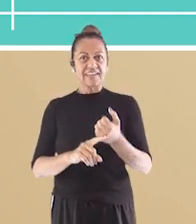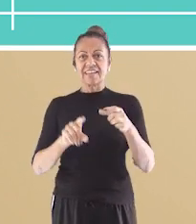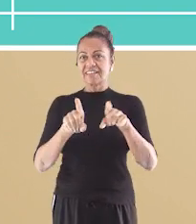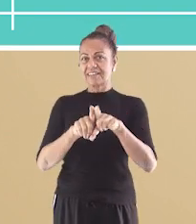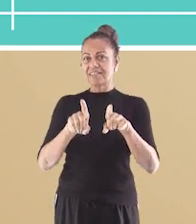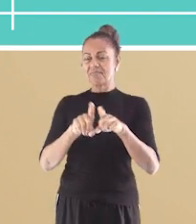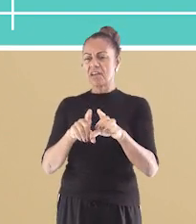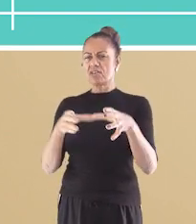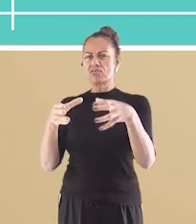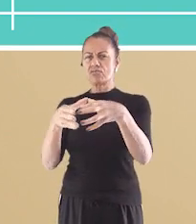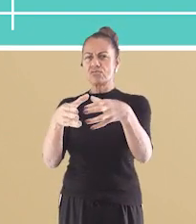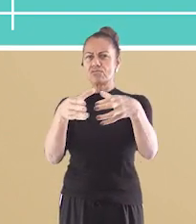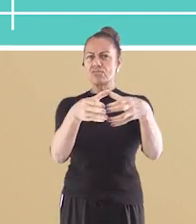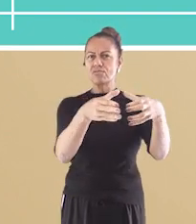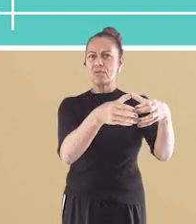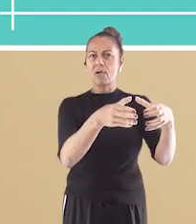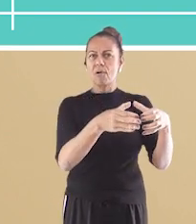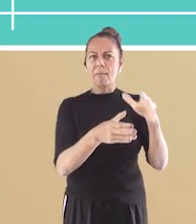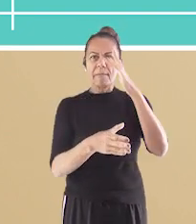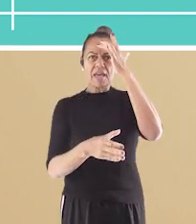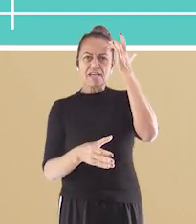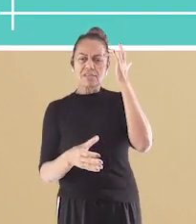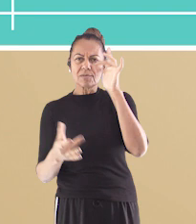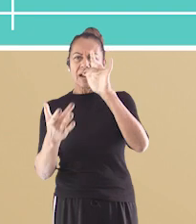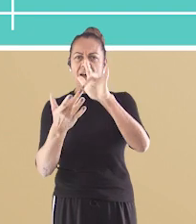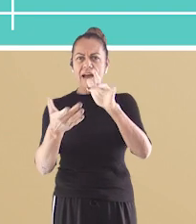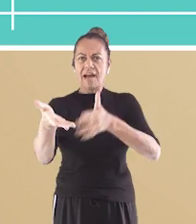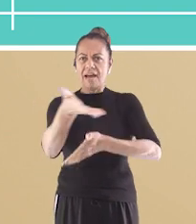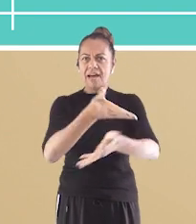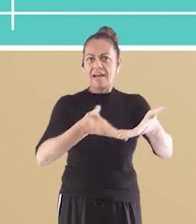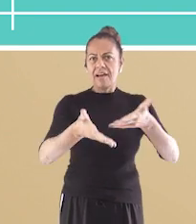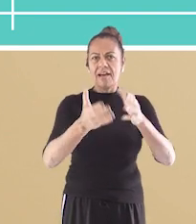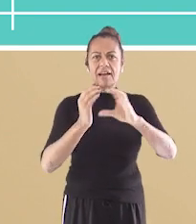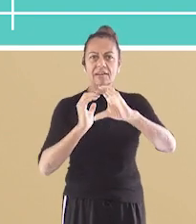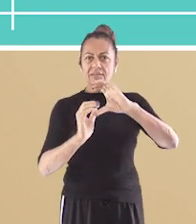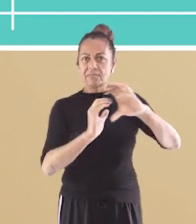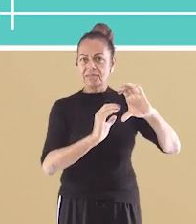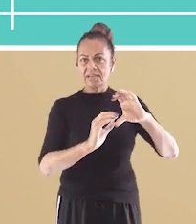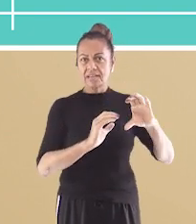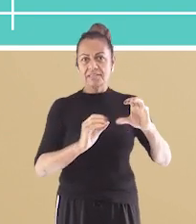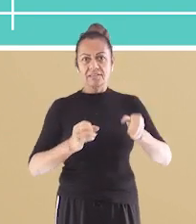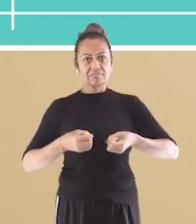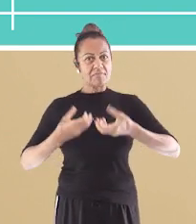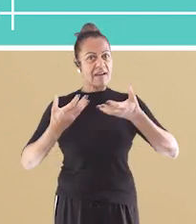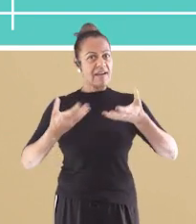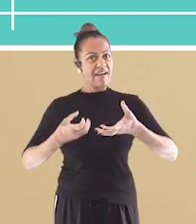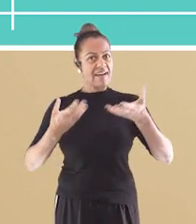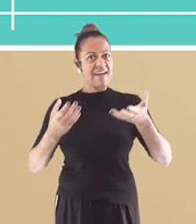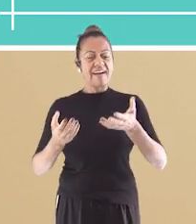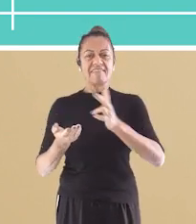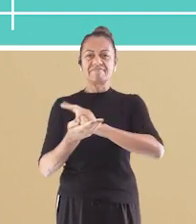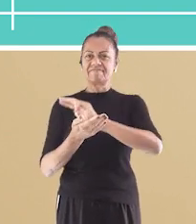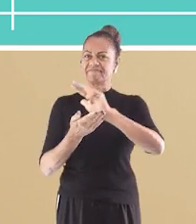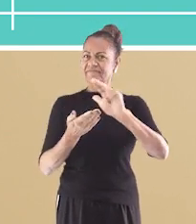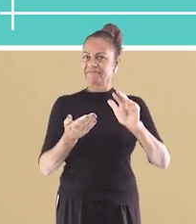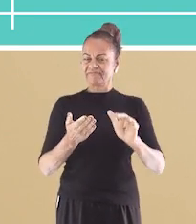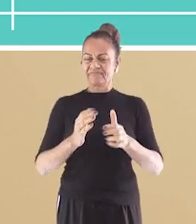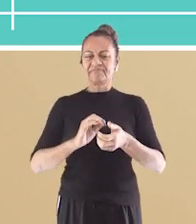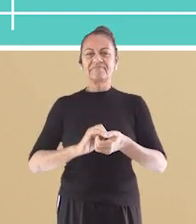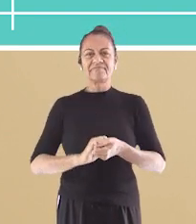grupos sociais, que se expressam por meio de outras variedades. Os objetivos específicos